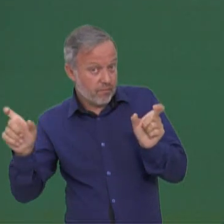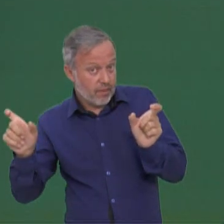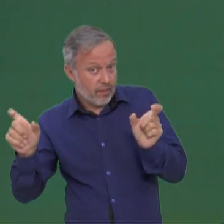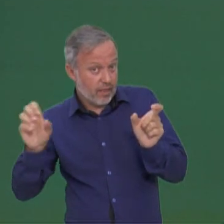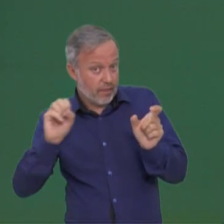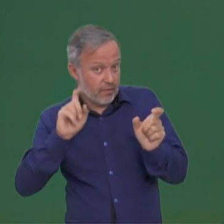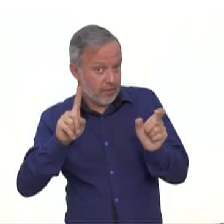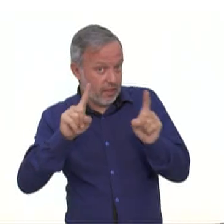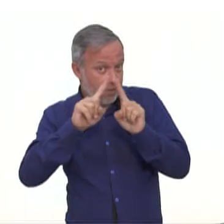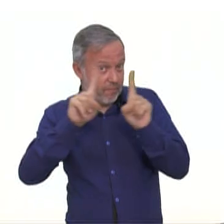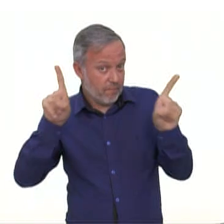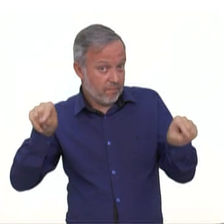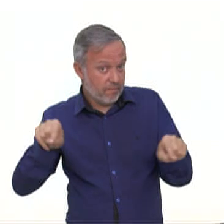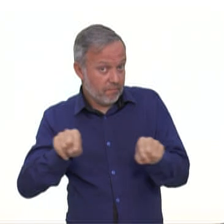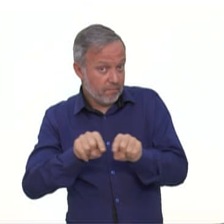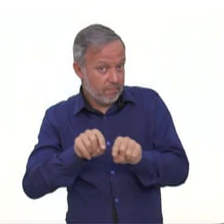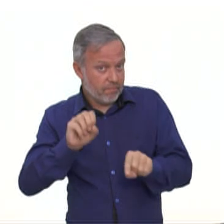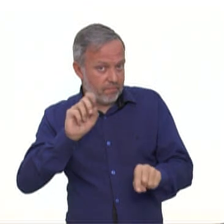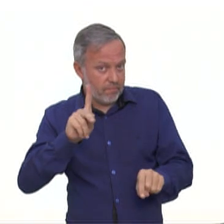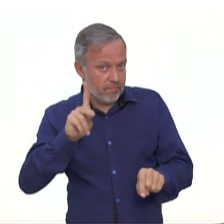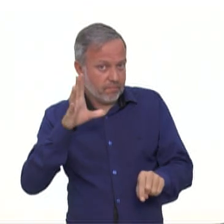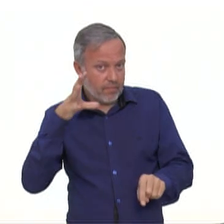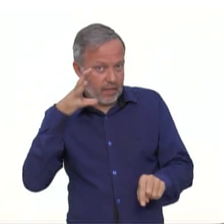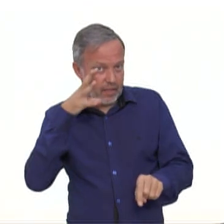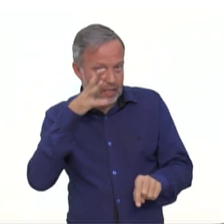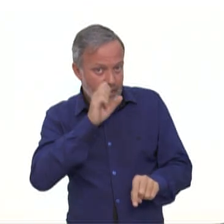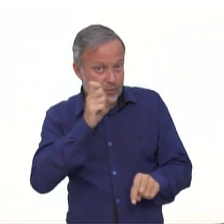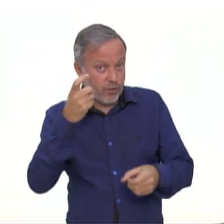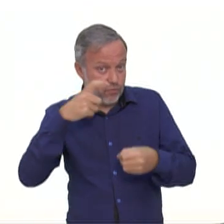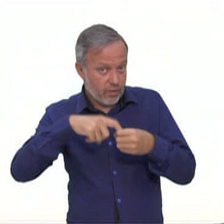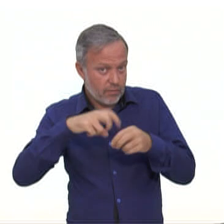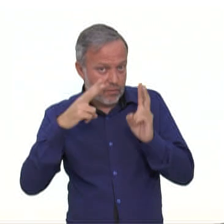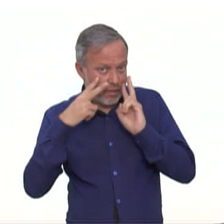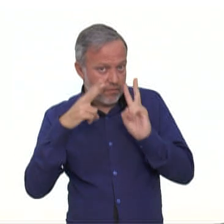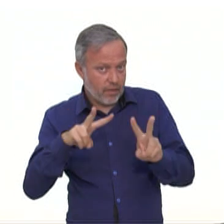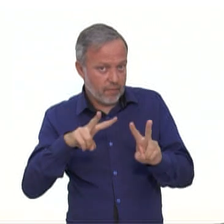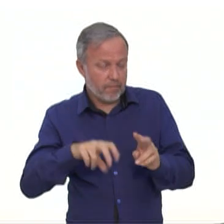quadro, beleza? Já voltamos então para verificar como ficou.